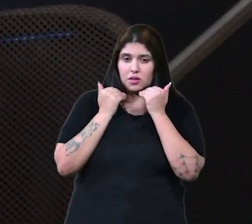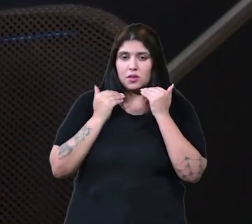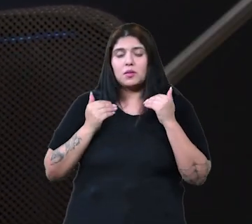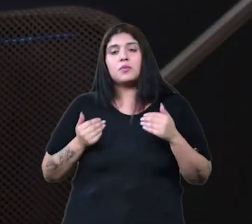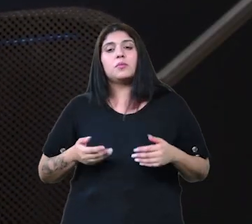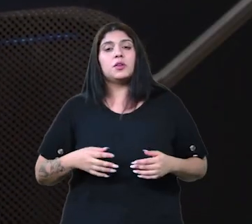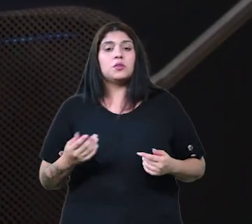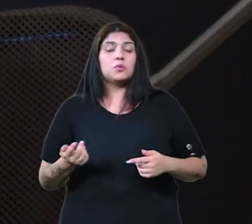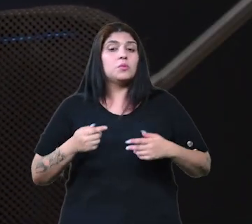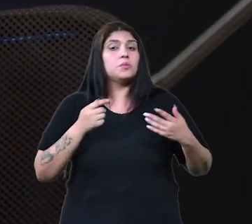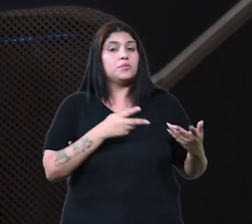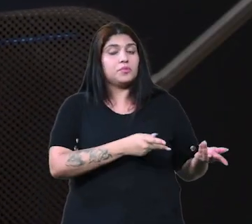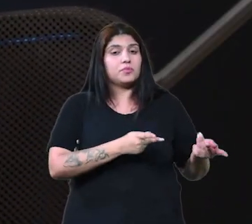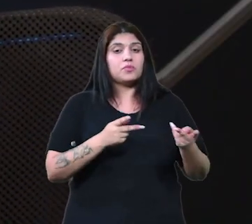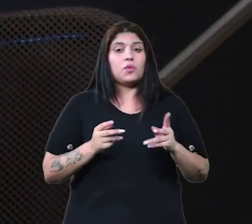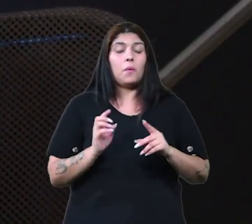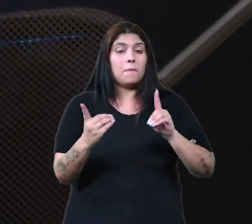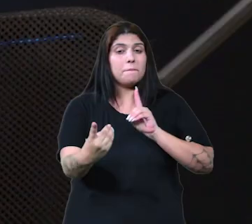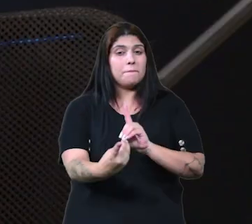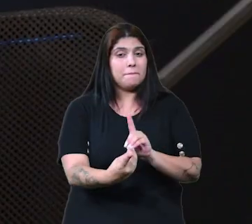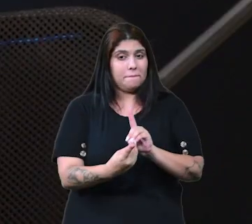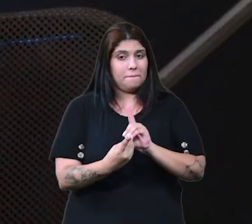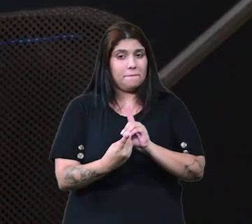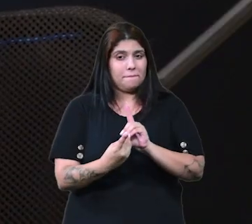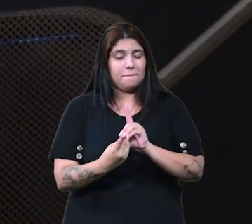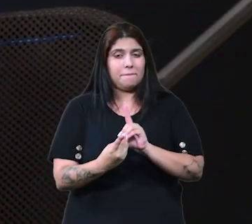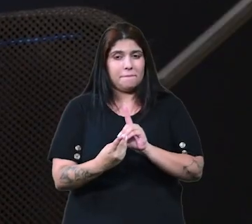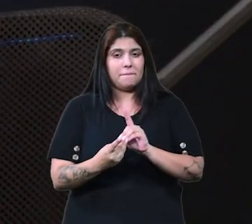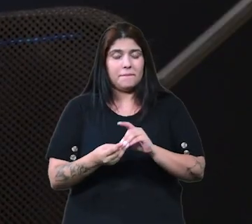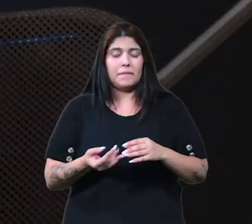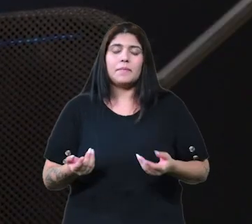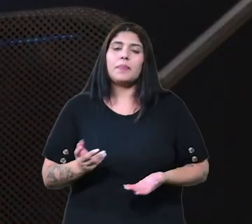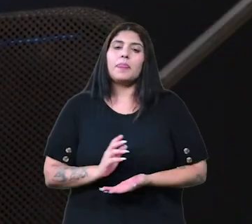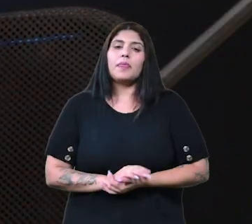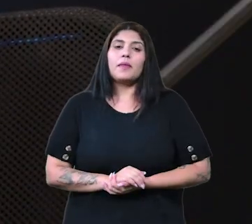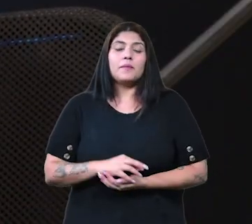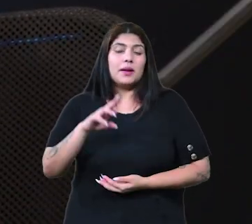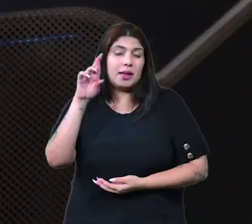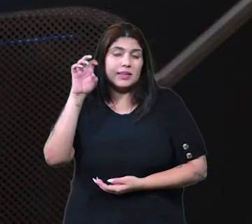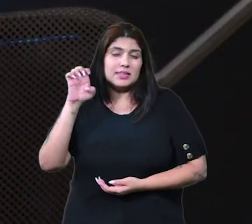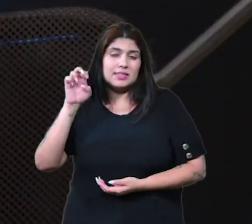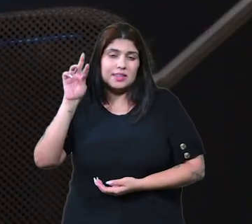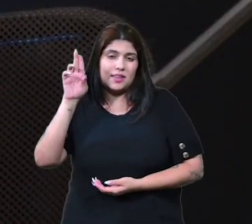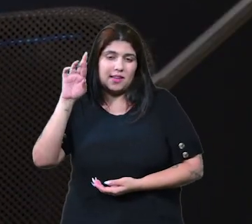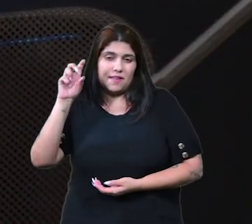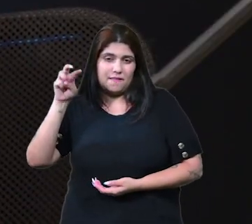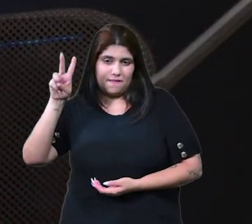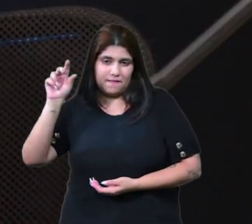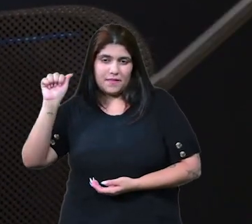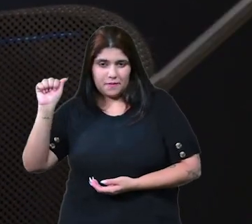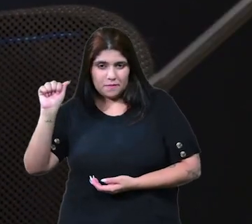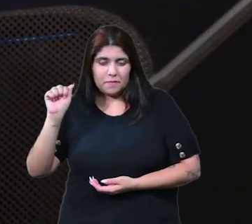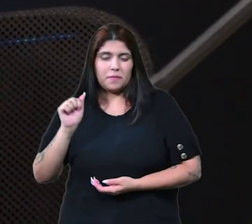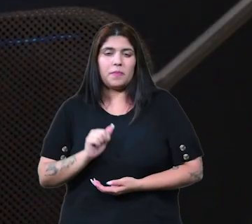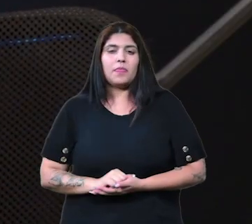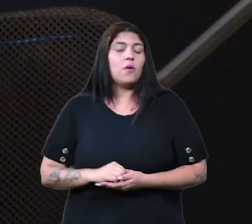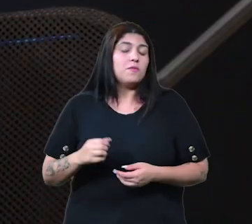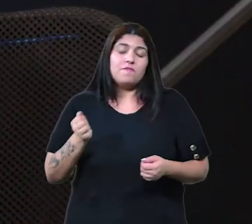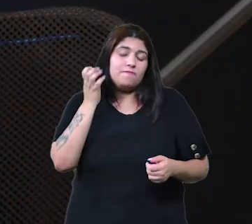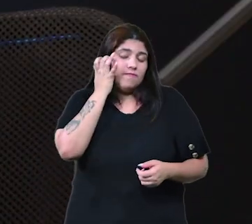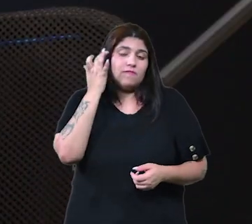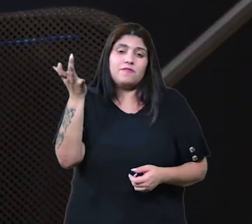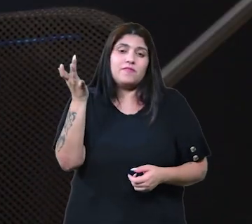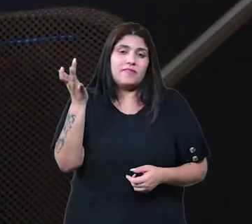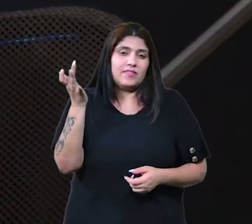reservas e recepção. Então toda essa parte da operação. Então, assim, fica muito fácil para os